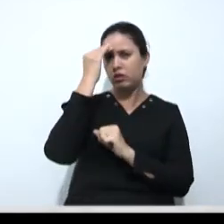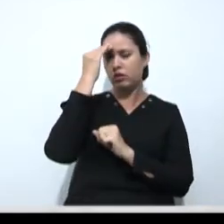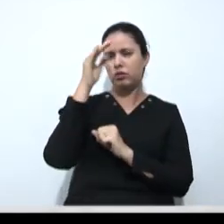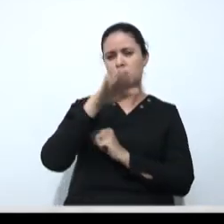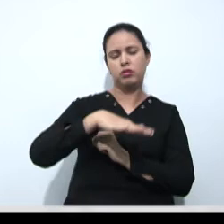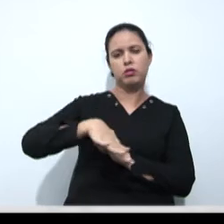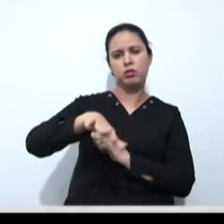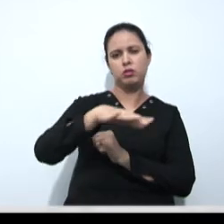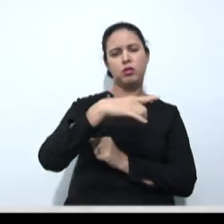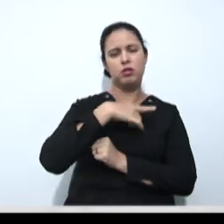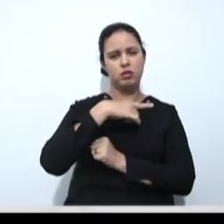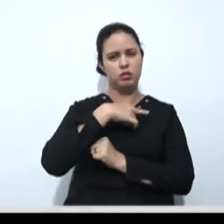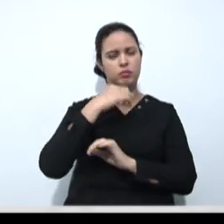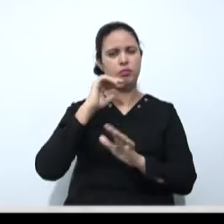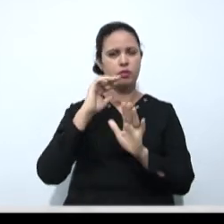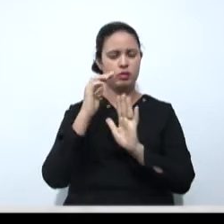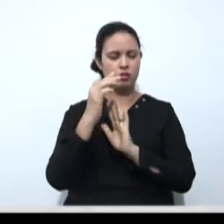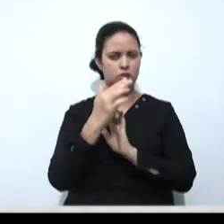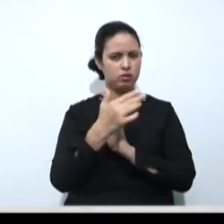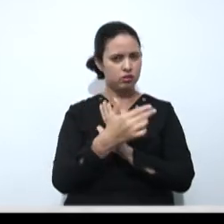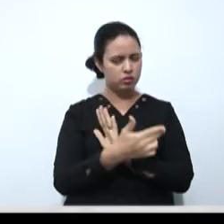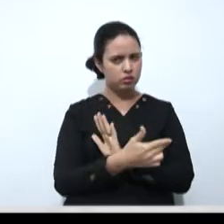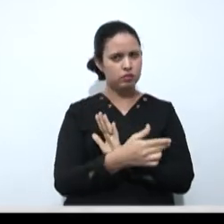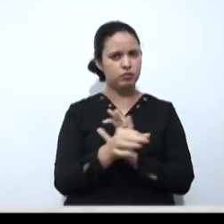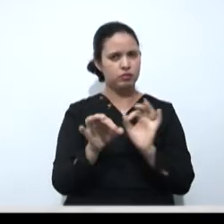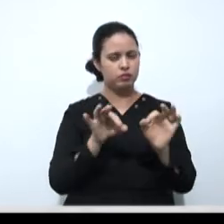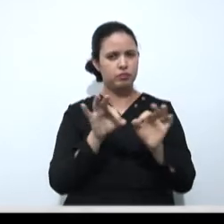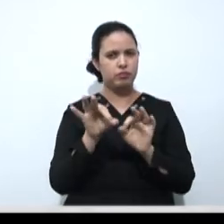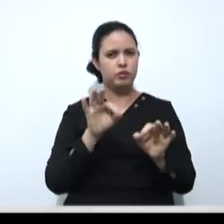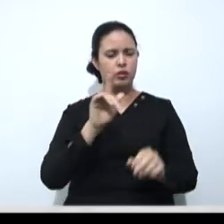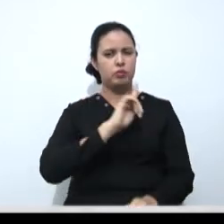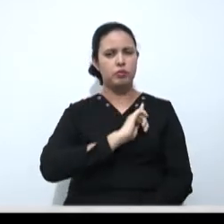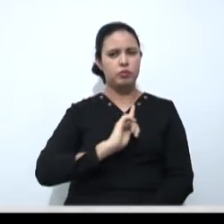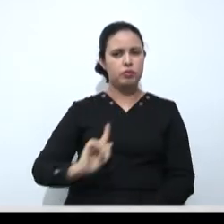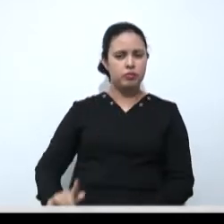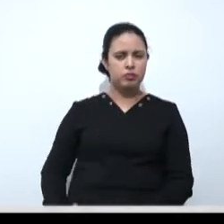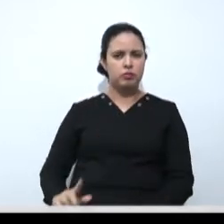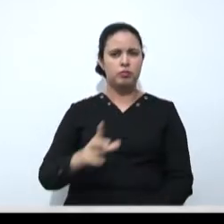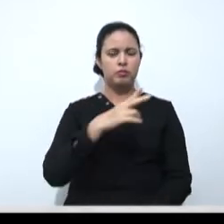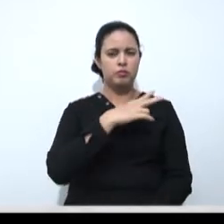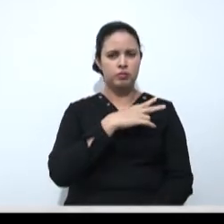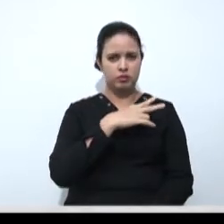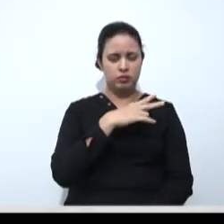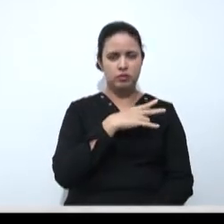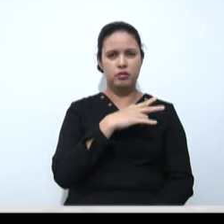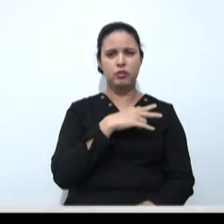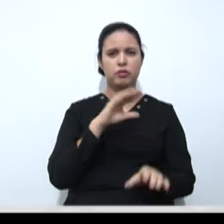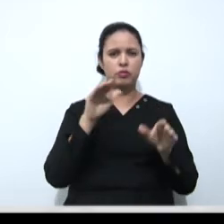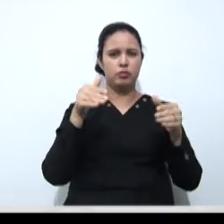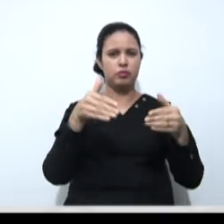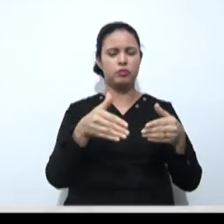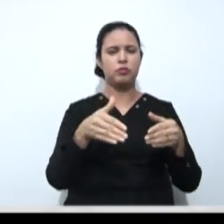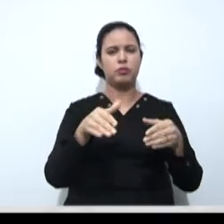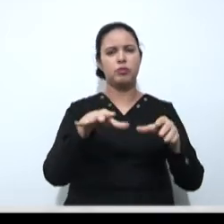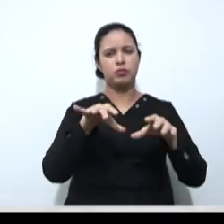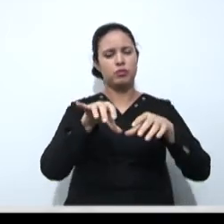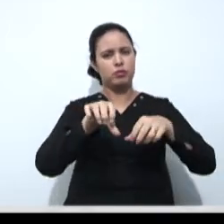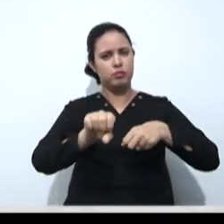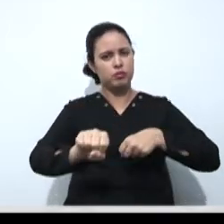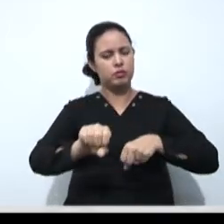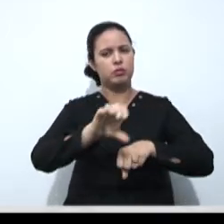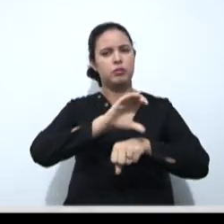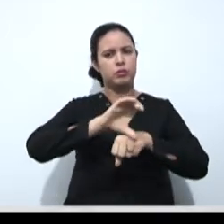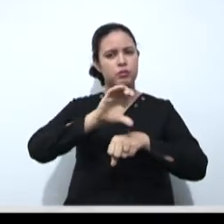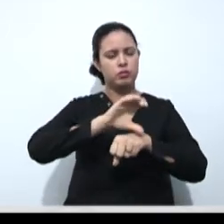inclui diversas organizações públicas e privadas voltadas para a formação, para a capacitação de